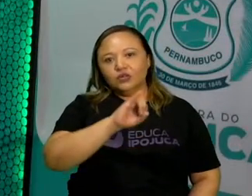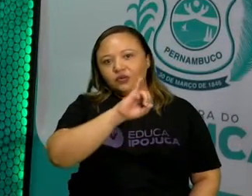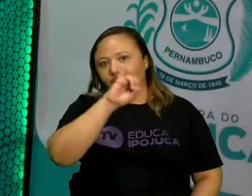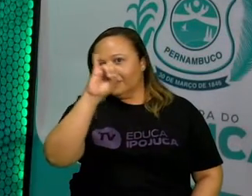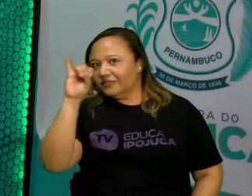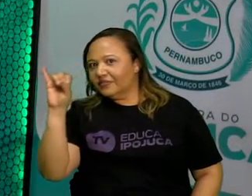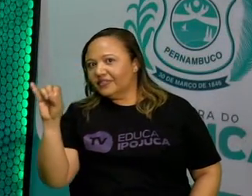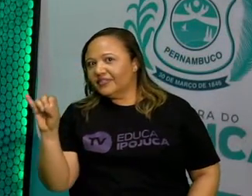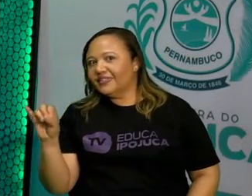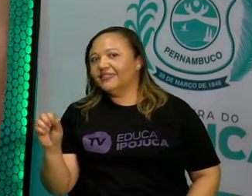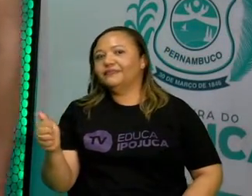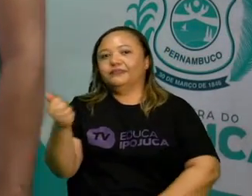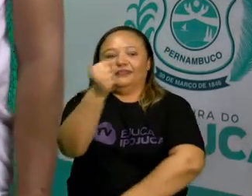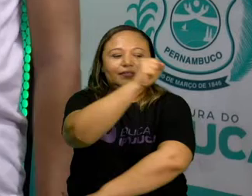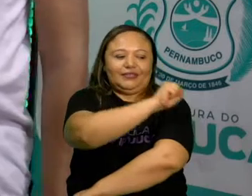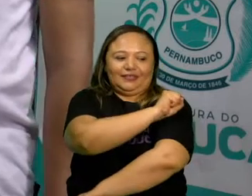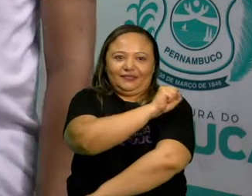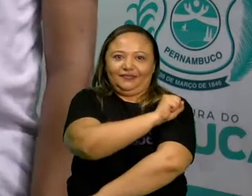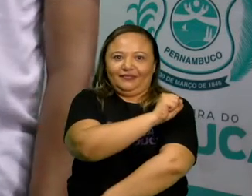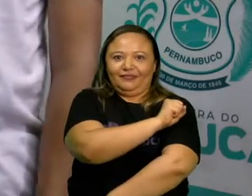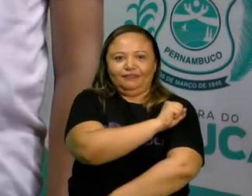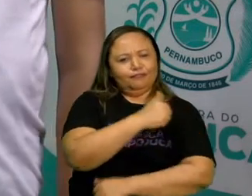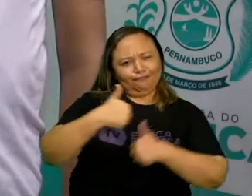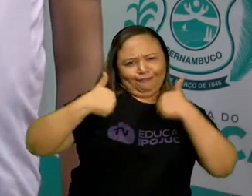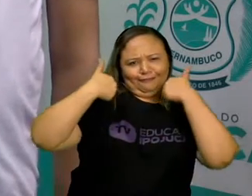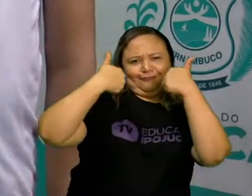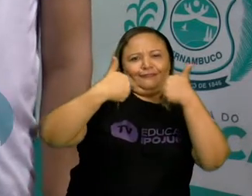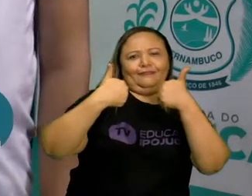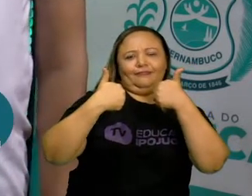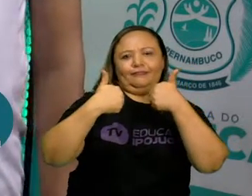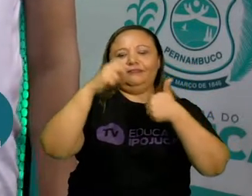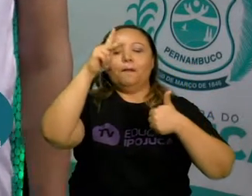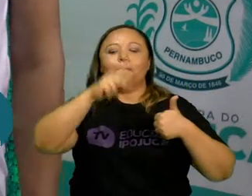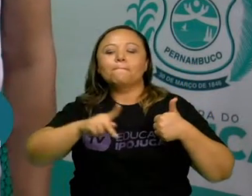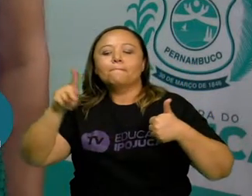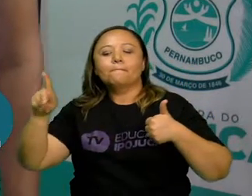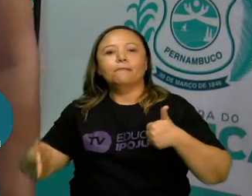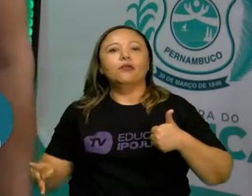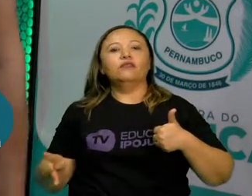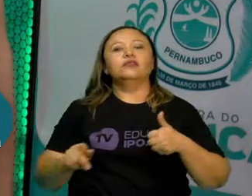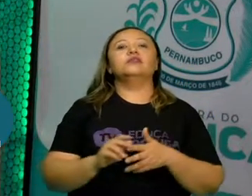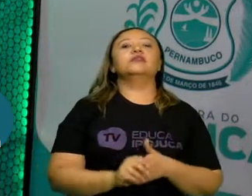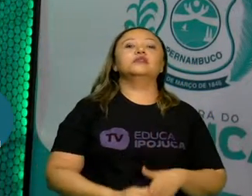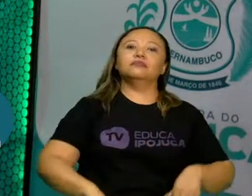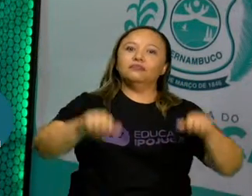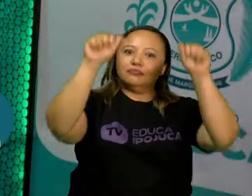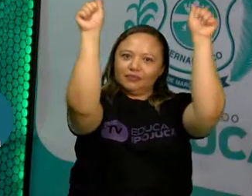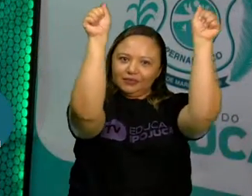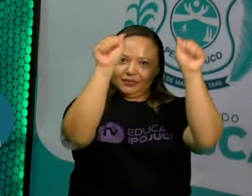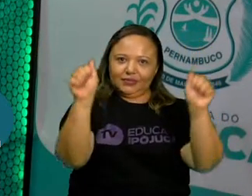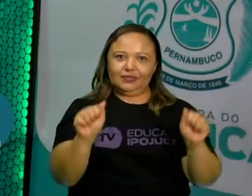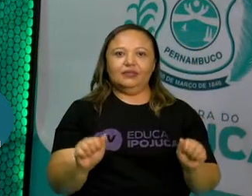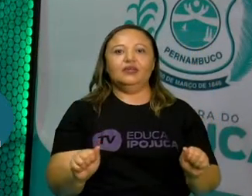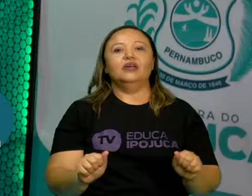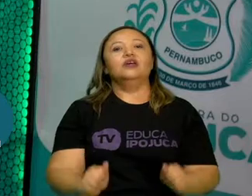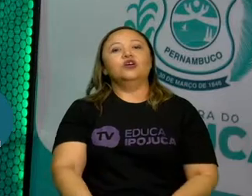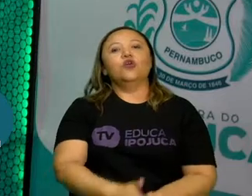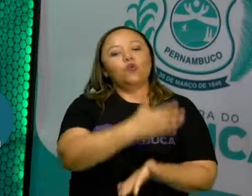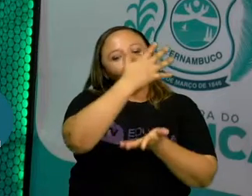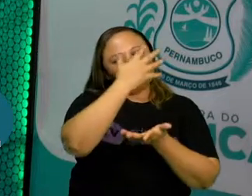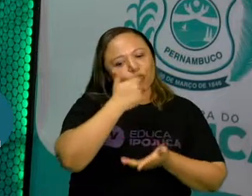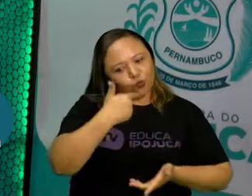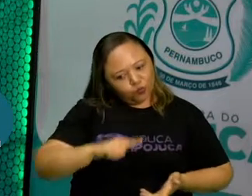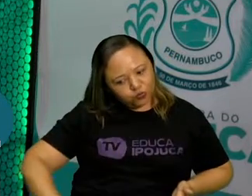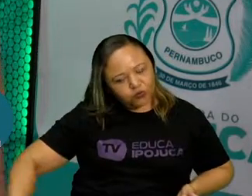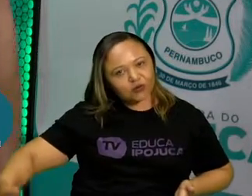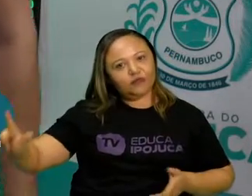E aí, oitavo ano, tudo bem com vocês? Professor Sandro Guerra, de artes, mais uma vez na área pela